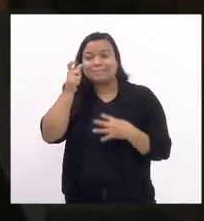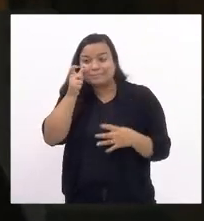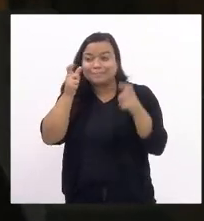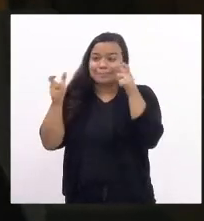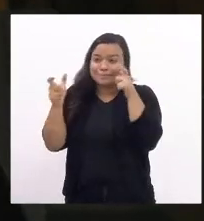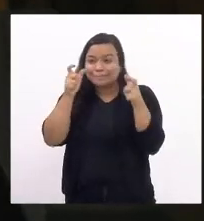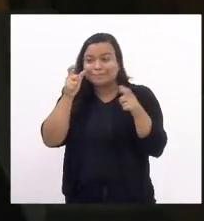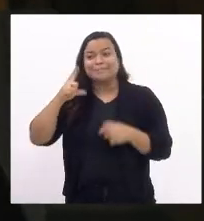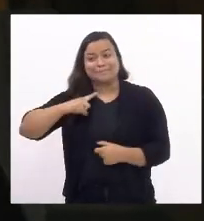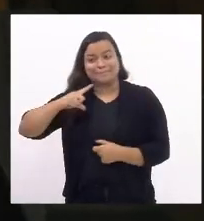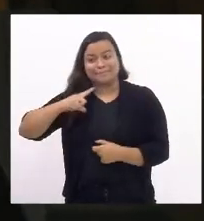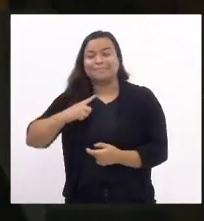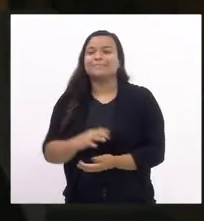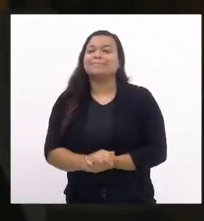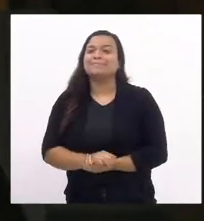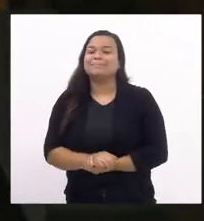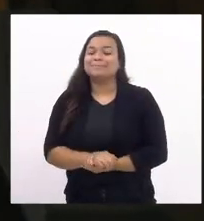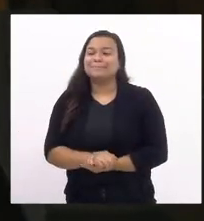telespectadores,